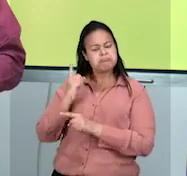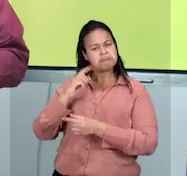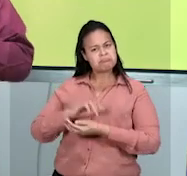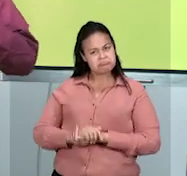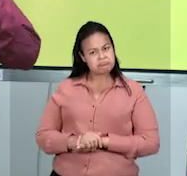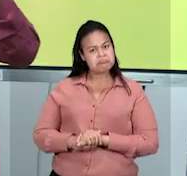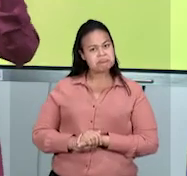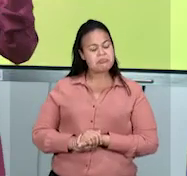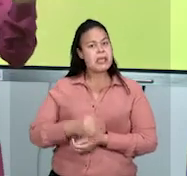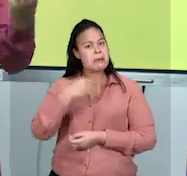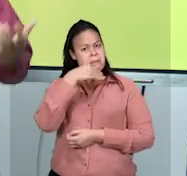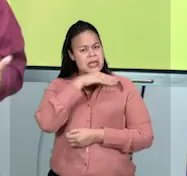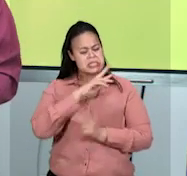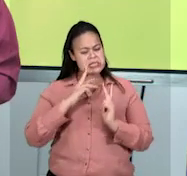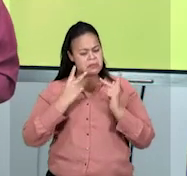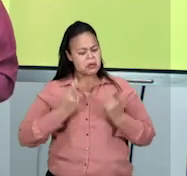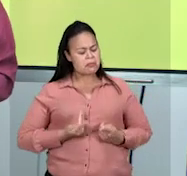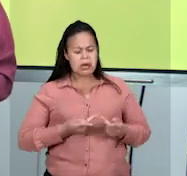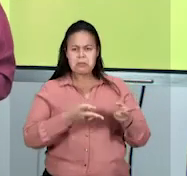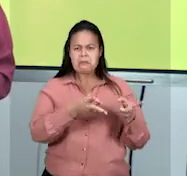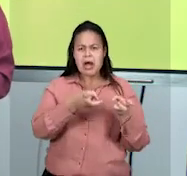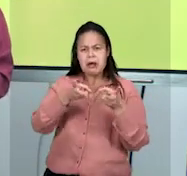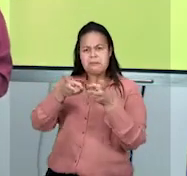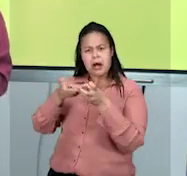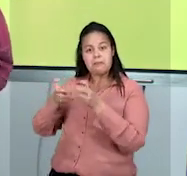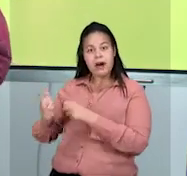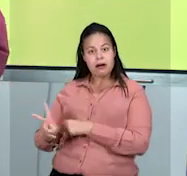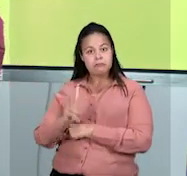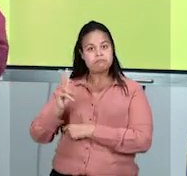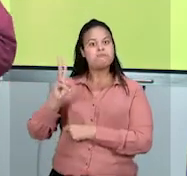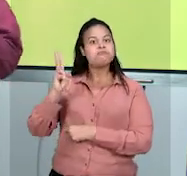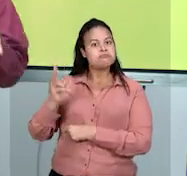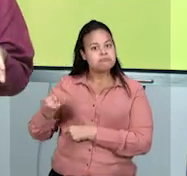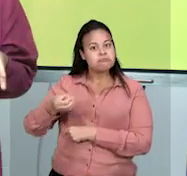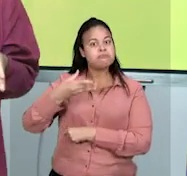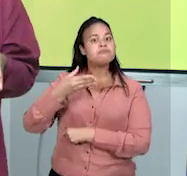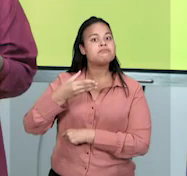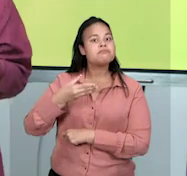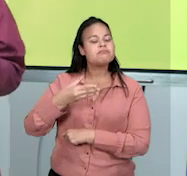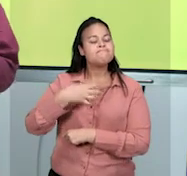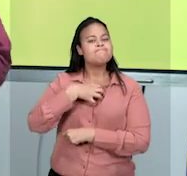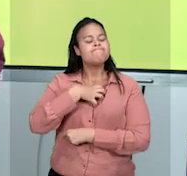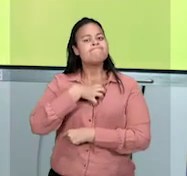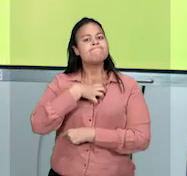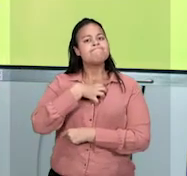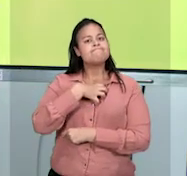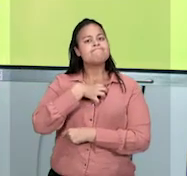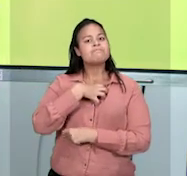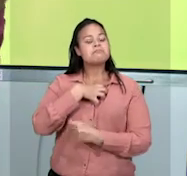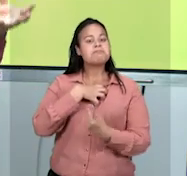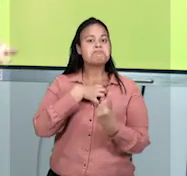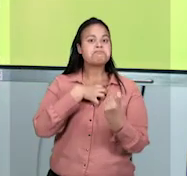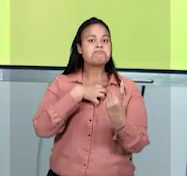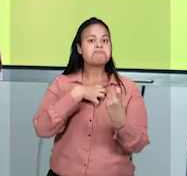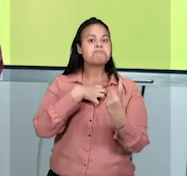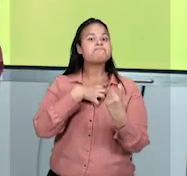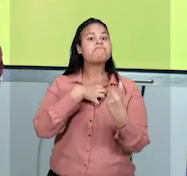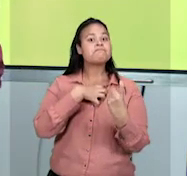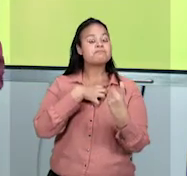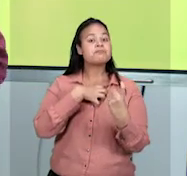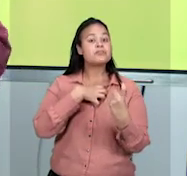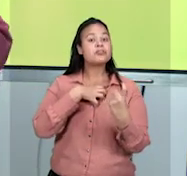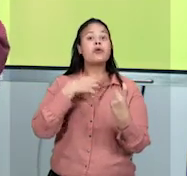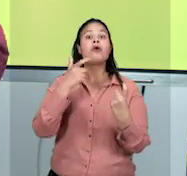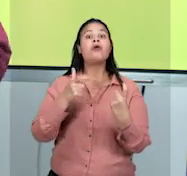ele vai perceber novos valores, ele também vai se sentir sozinho na